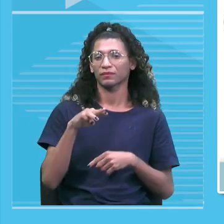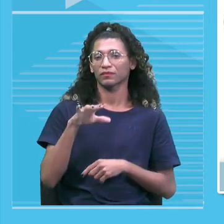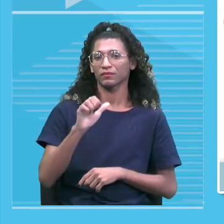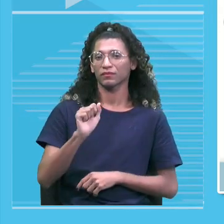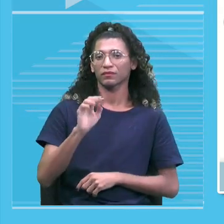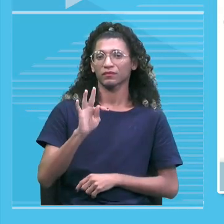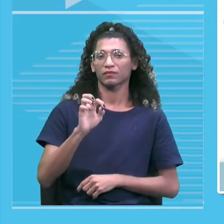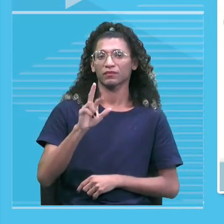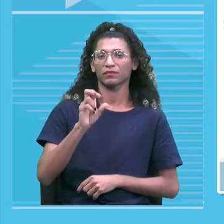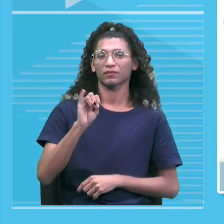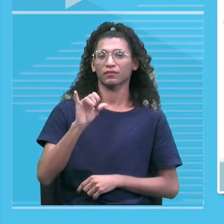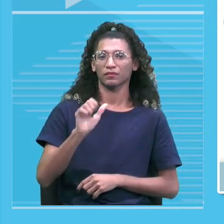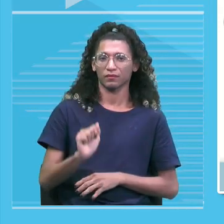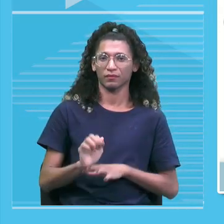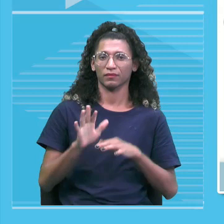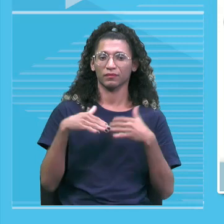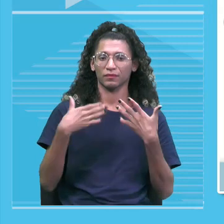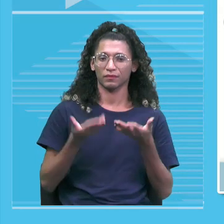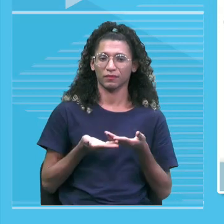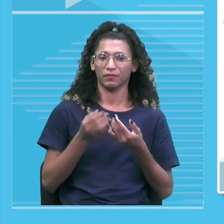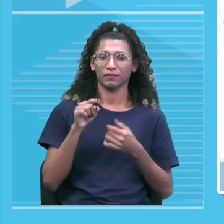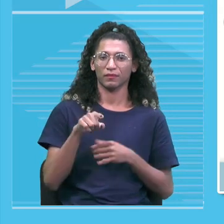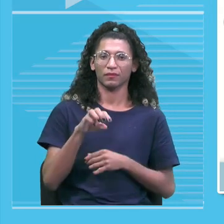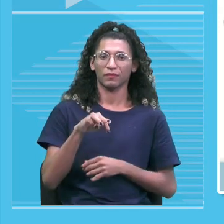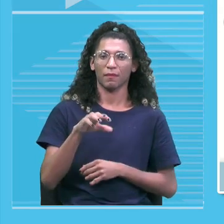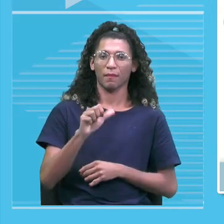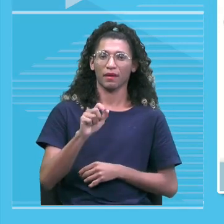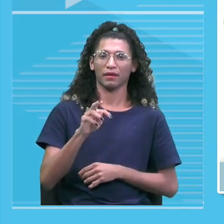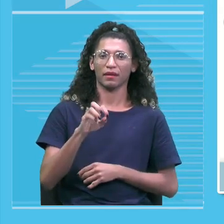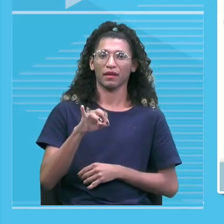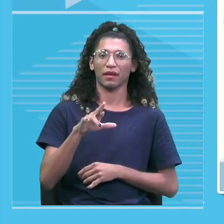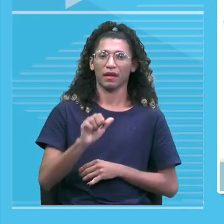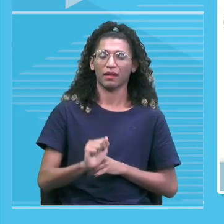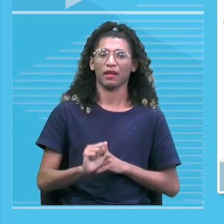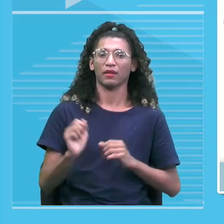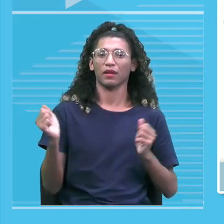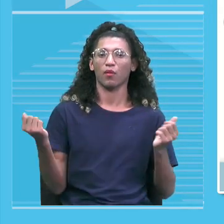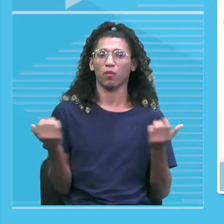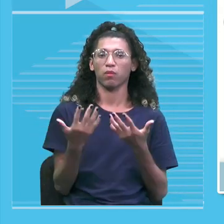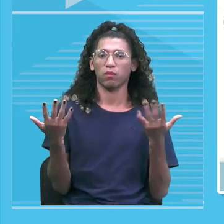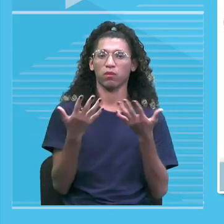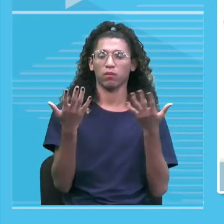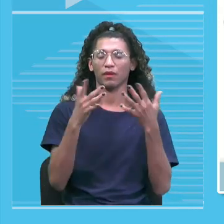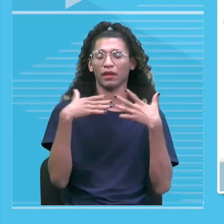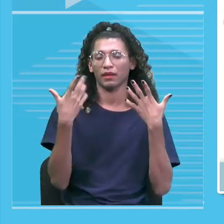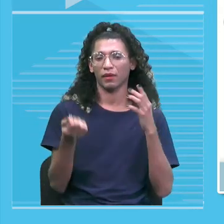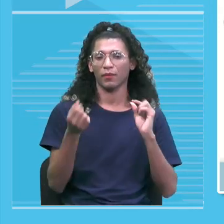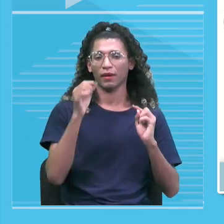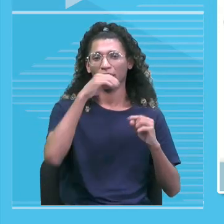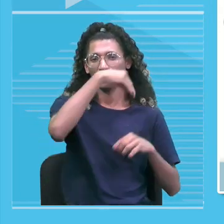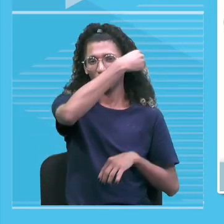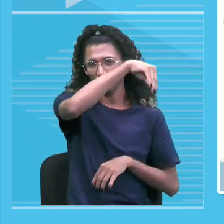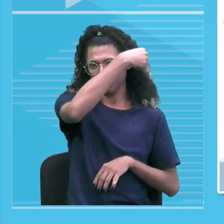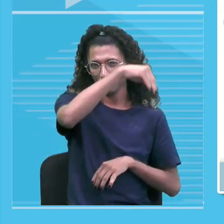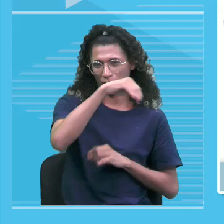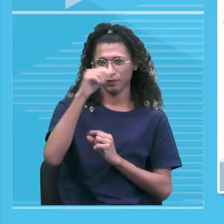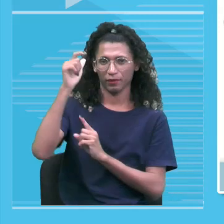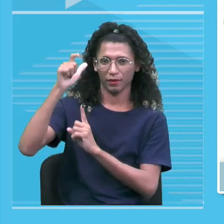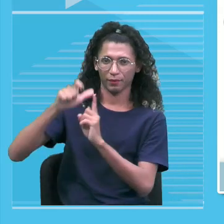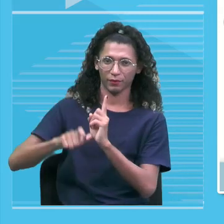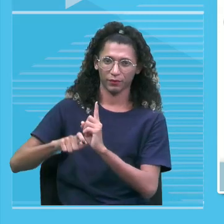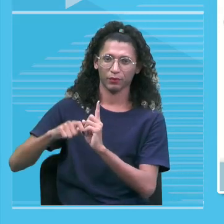e essa matéria está no estado gasoso então entre a fonte o receptor você